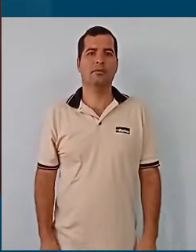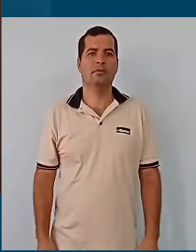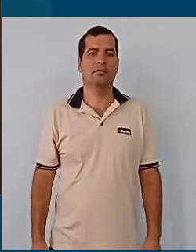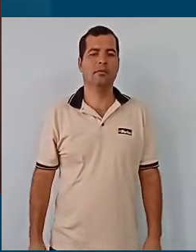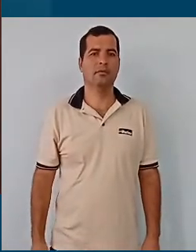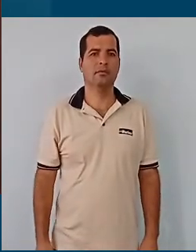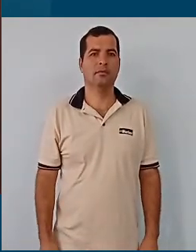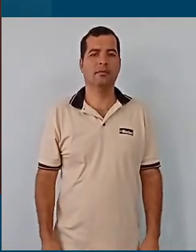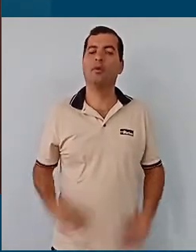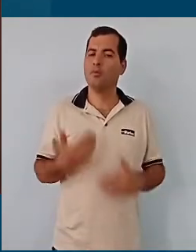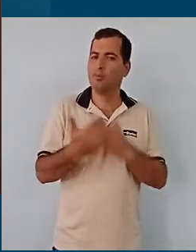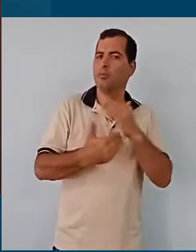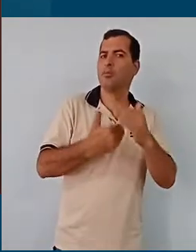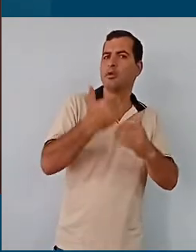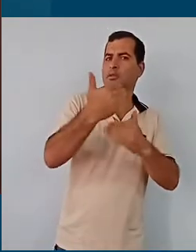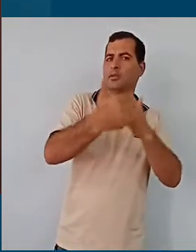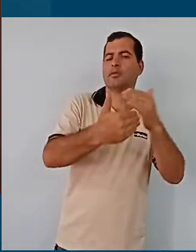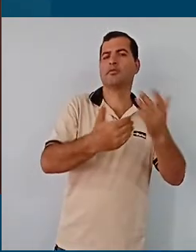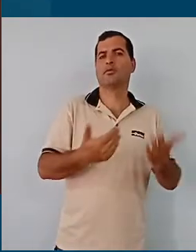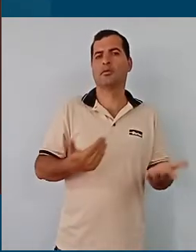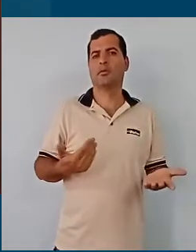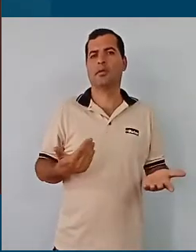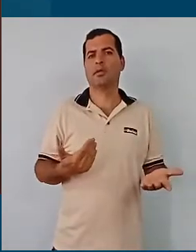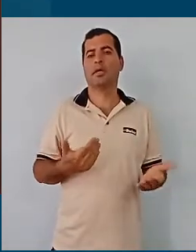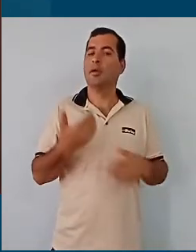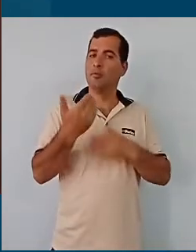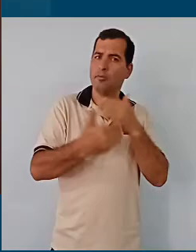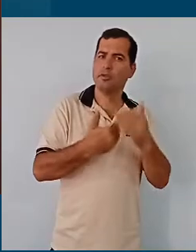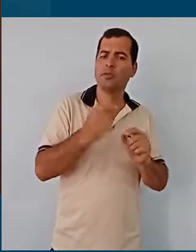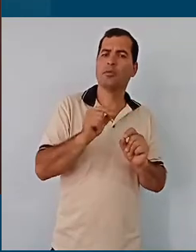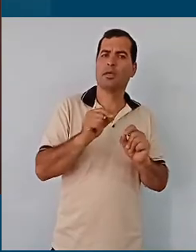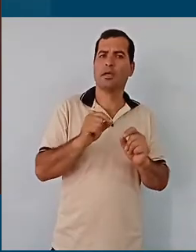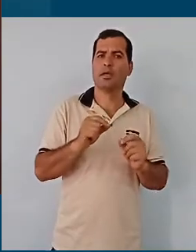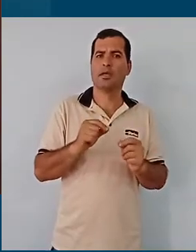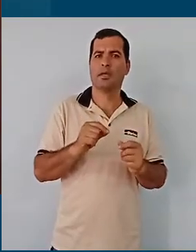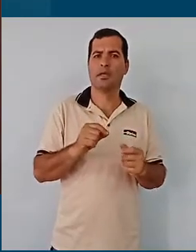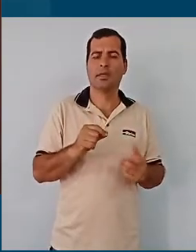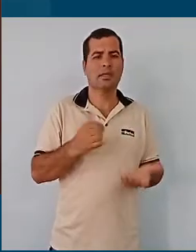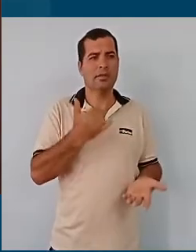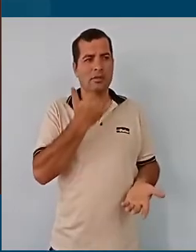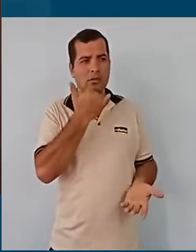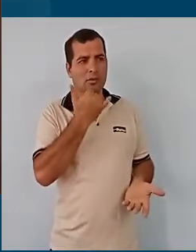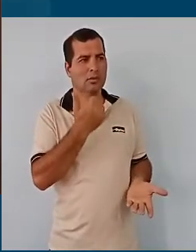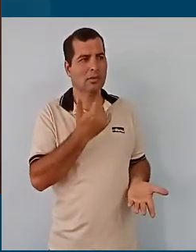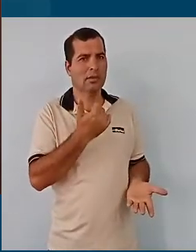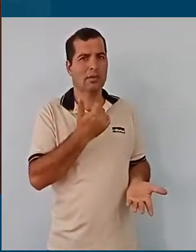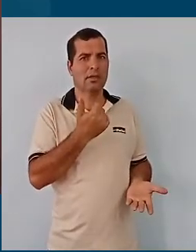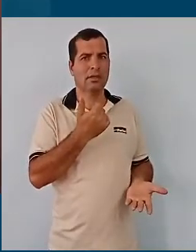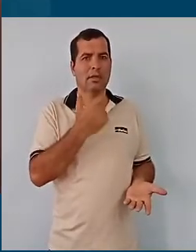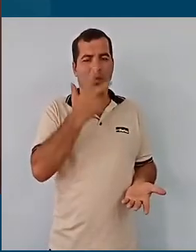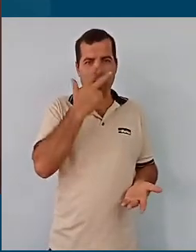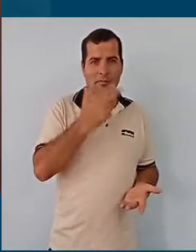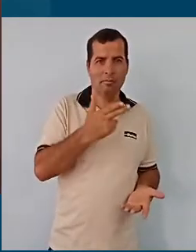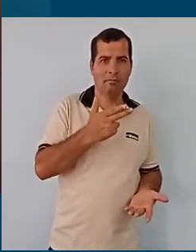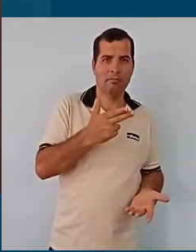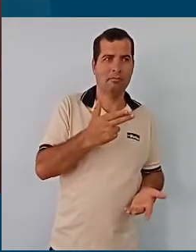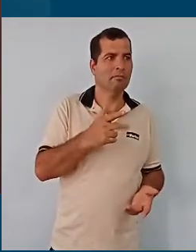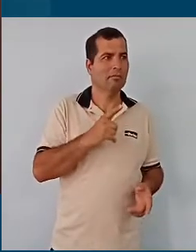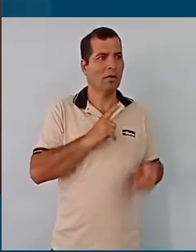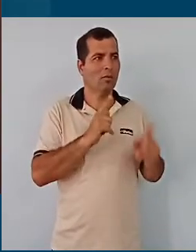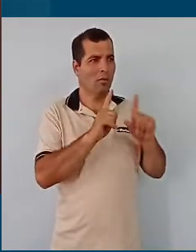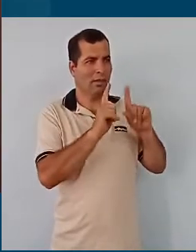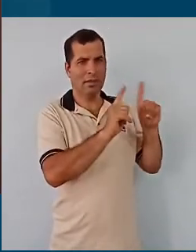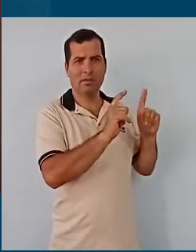esse processo é um processo em que, eu perdi o que eu ia falar, porque eu justamente me vi num quadradinho ali.